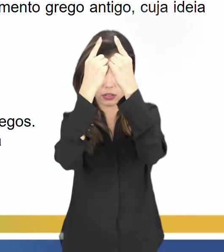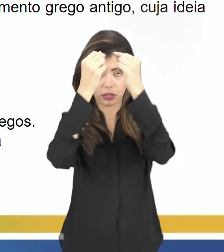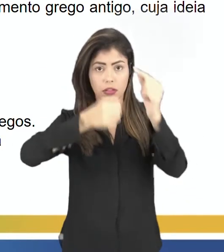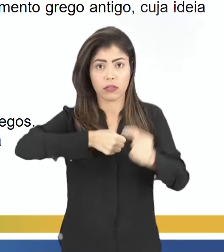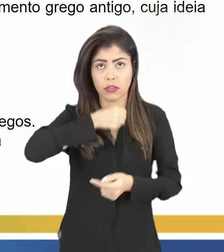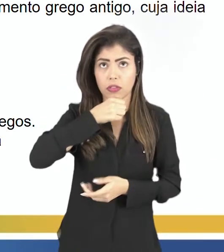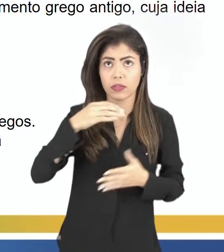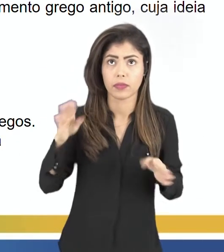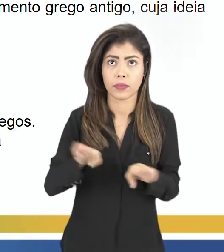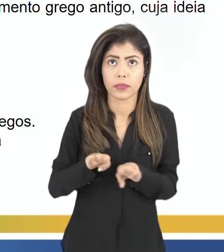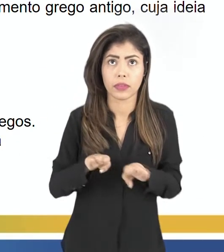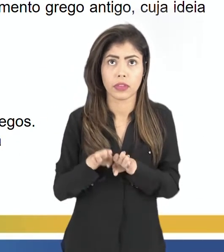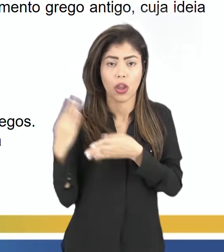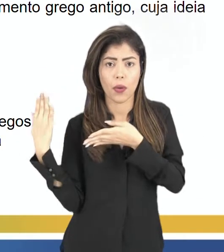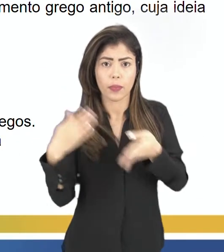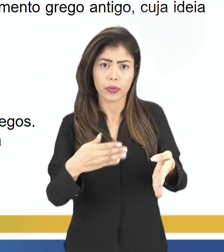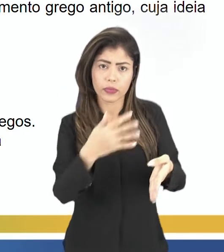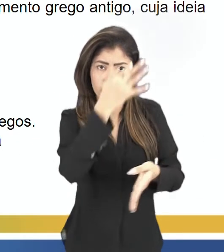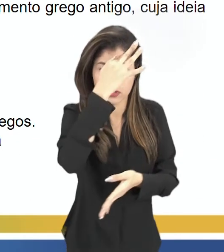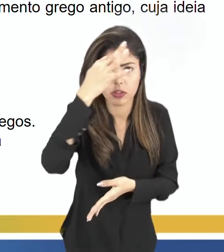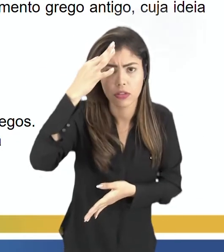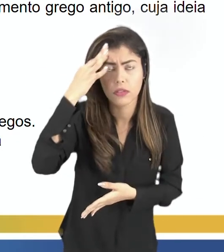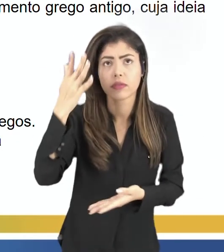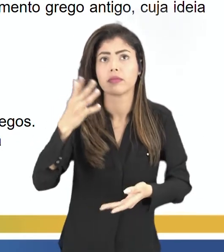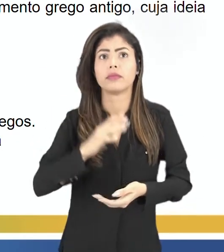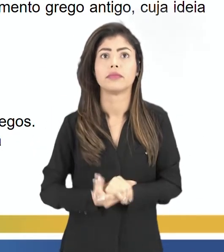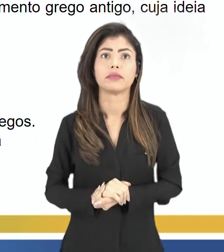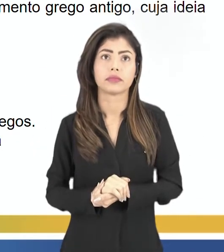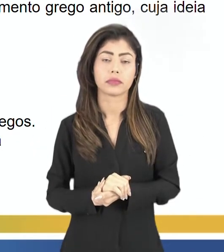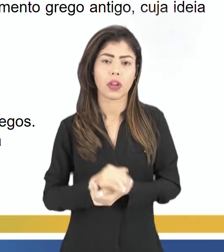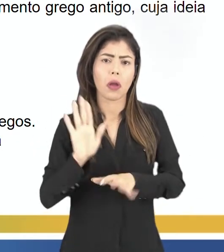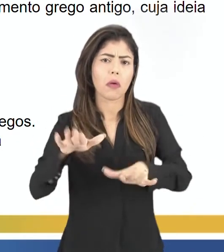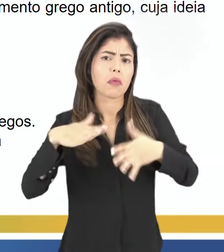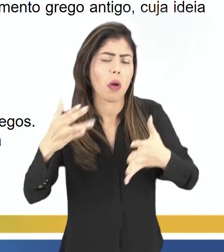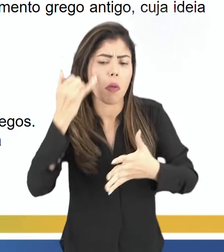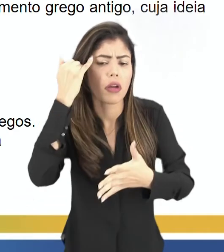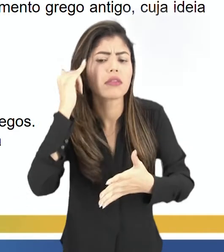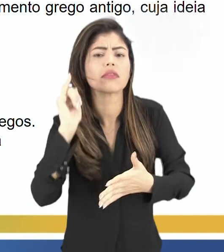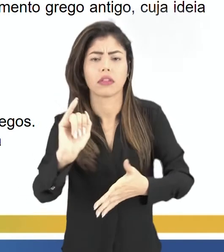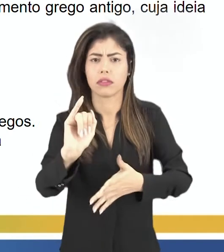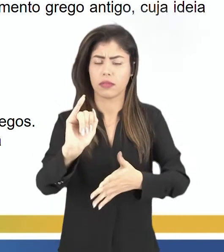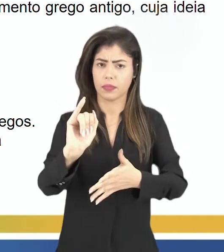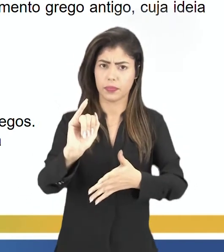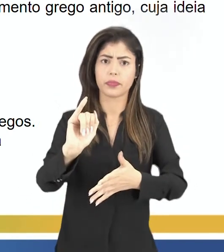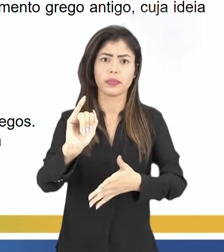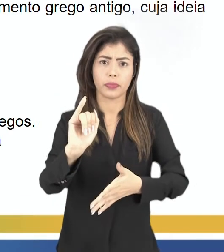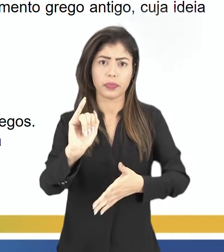do ponto de vista filosófico, evidencia o. Ou seja,